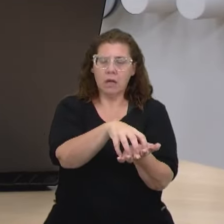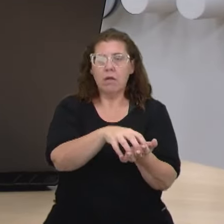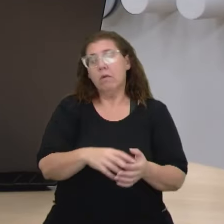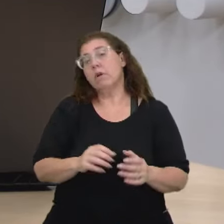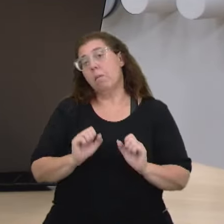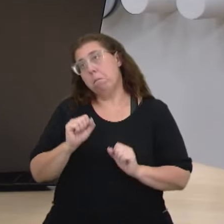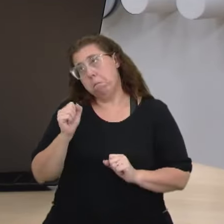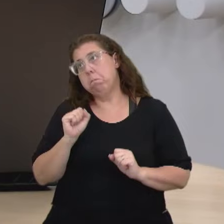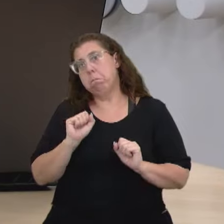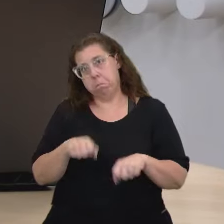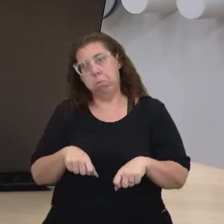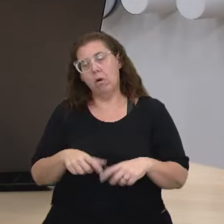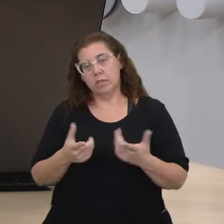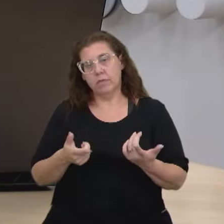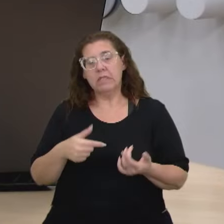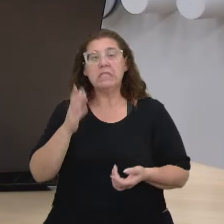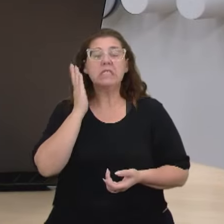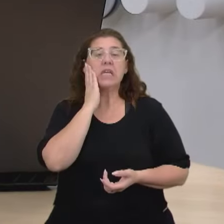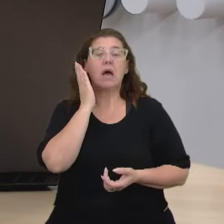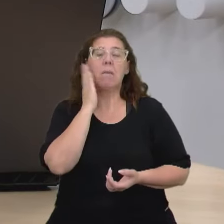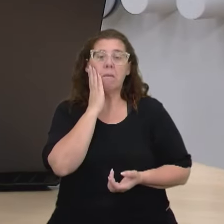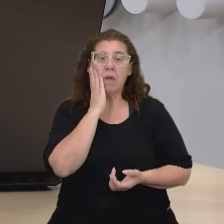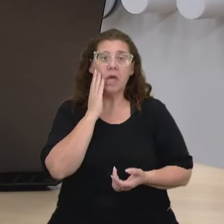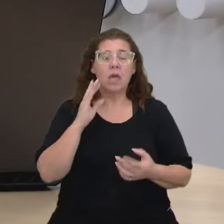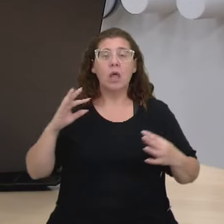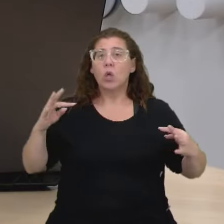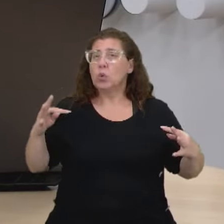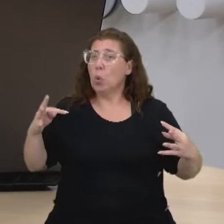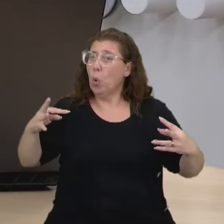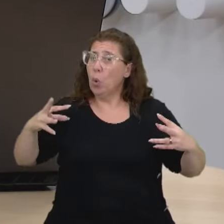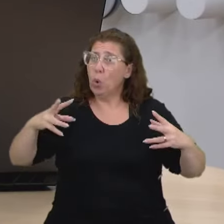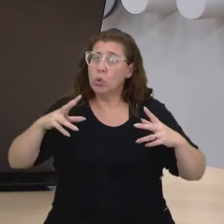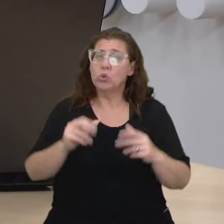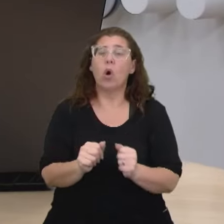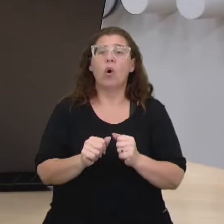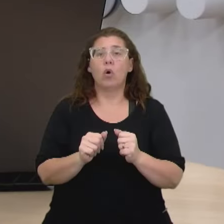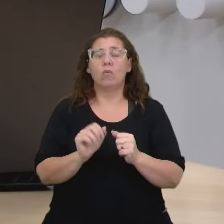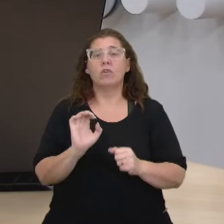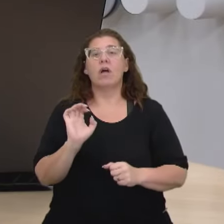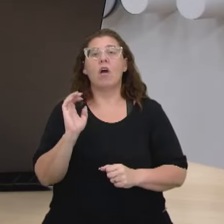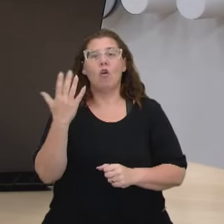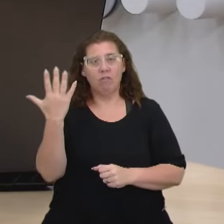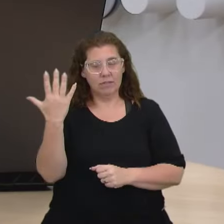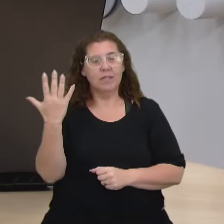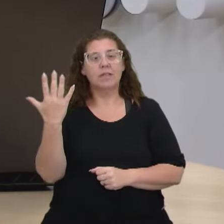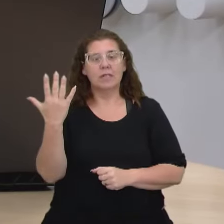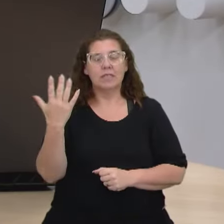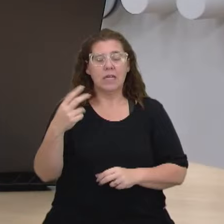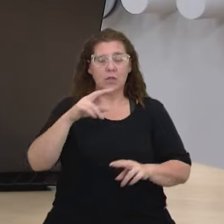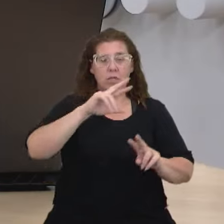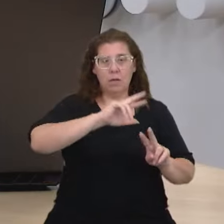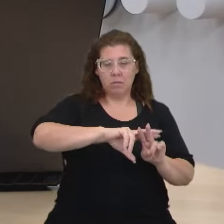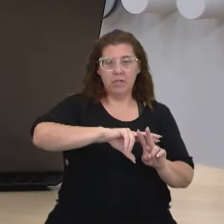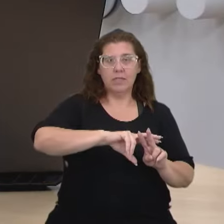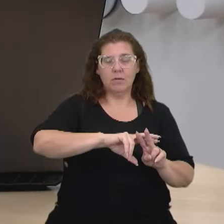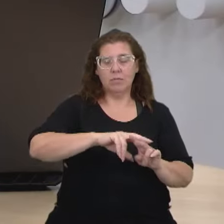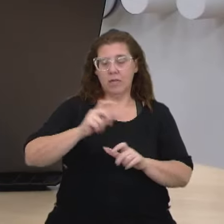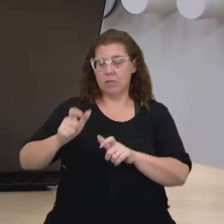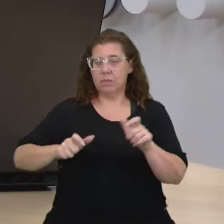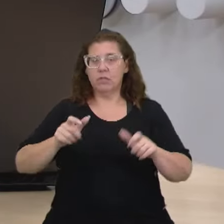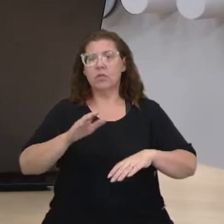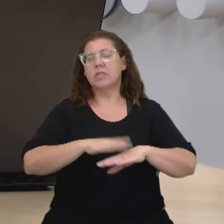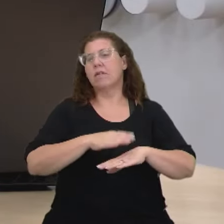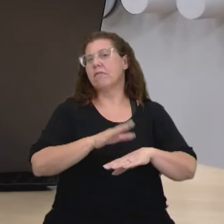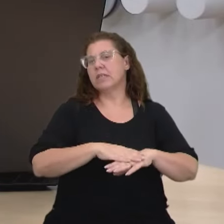possibilitaria que eles soubessem absolutamente tudo o que estava ocorrendo na prisão, que os detentos